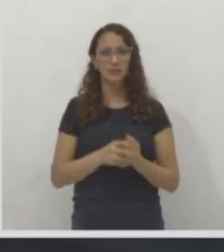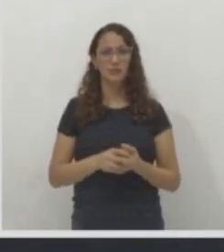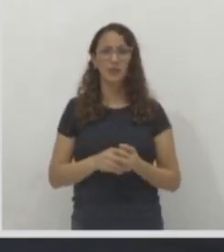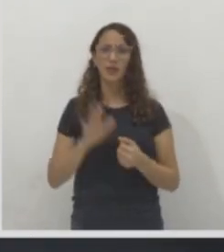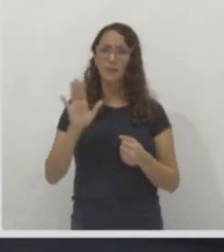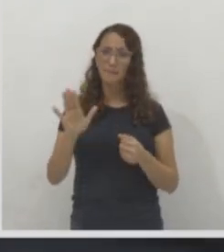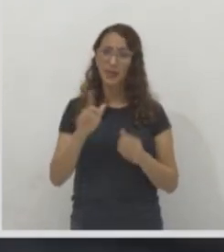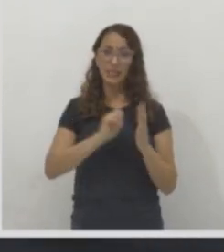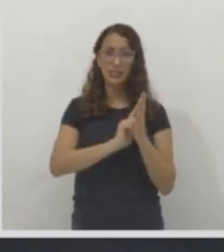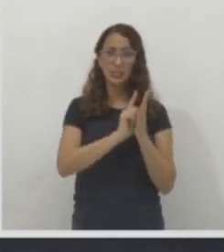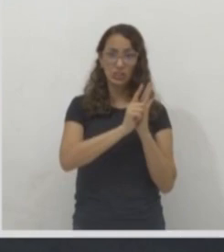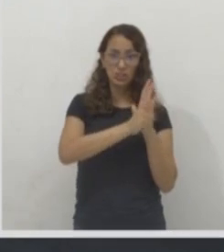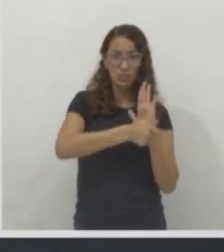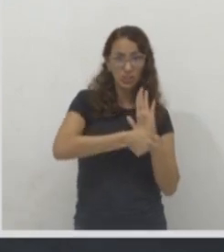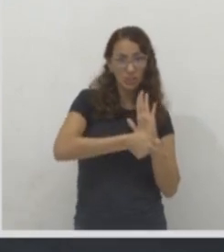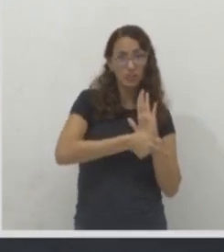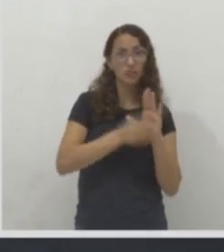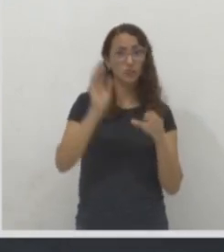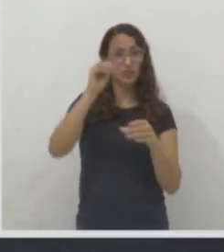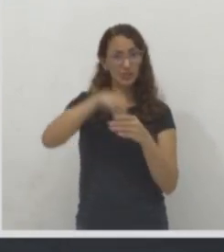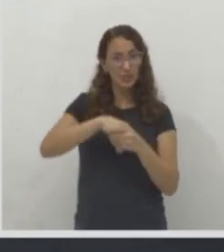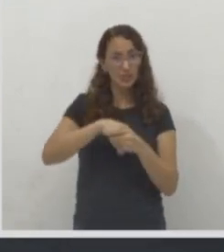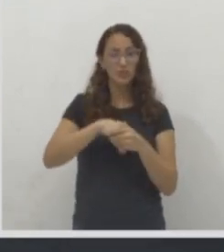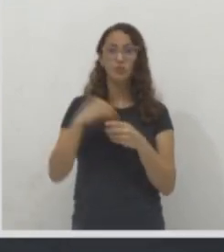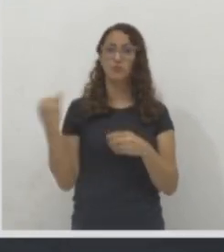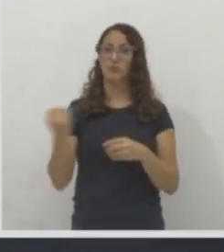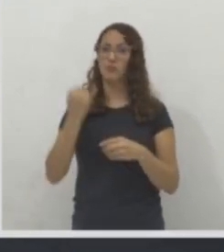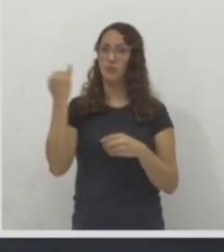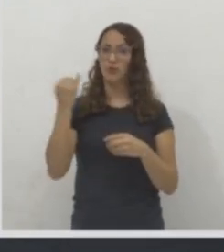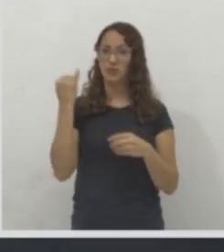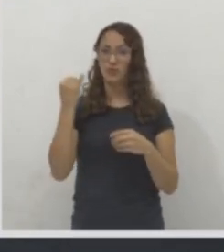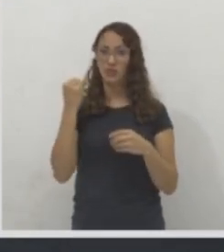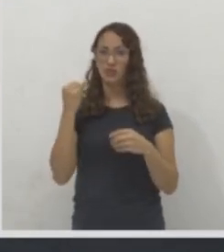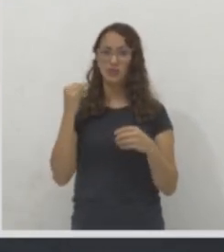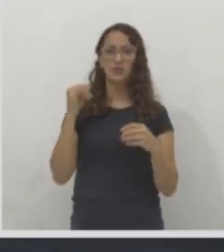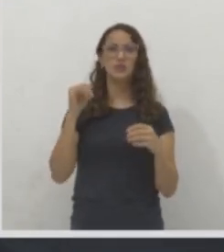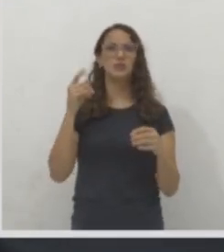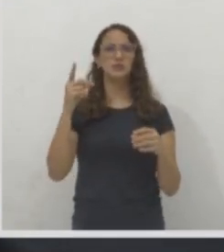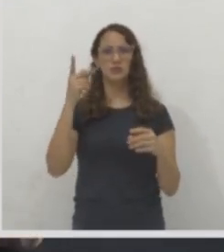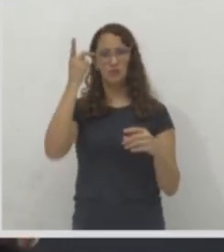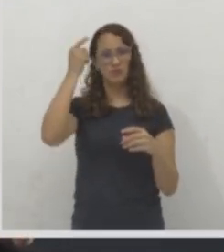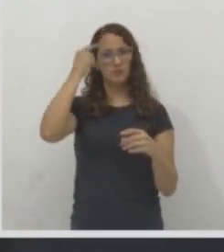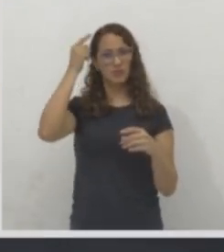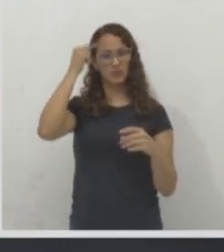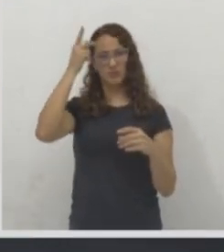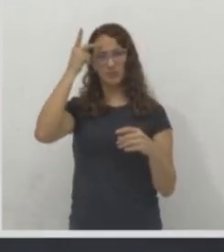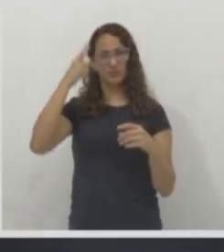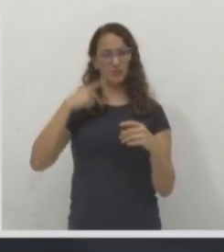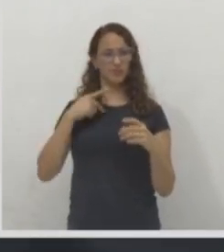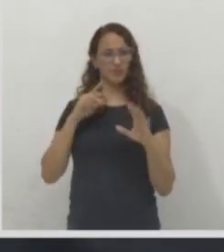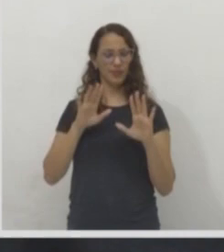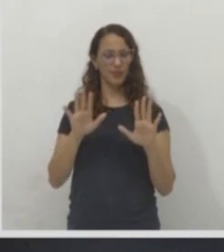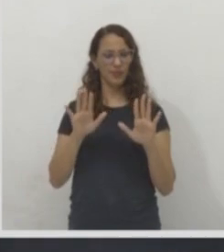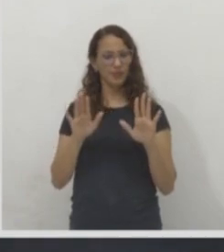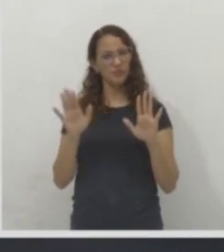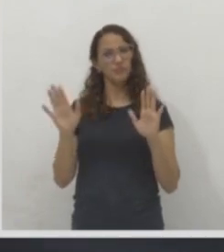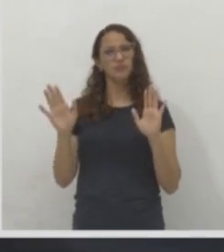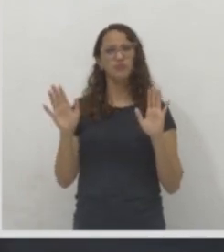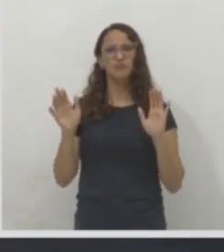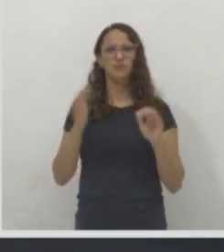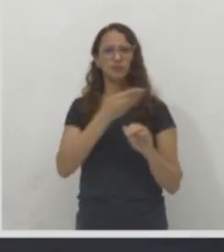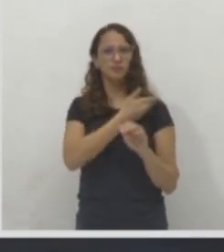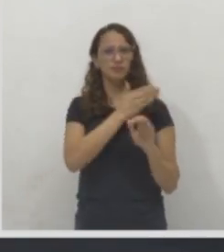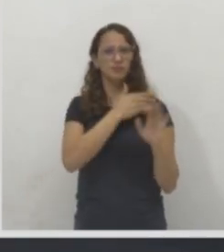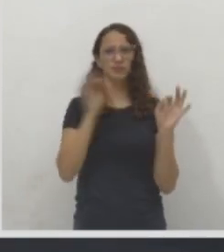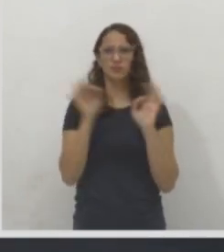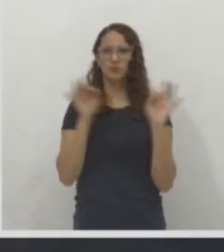sim, a impessoalidade e a imparcialidade, certo? E essa escolha,